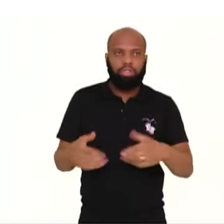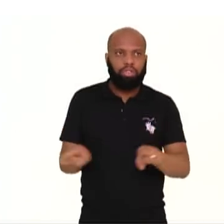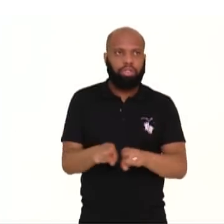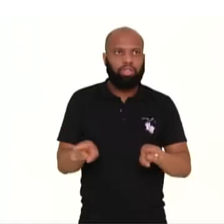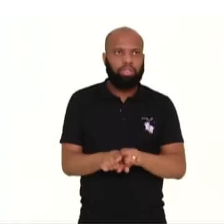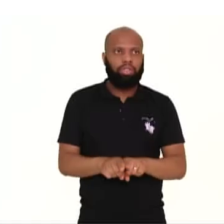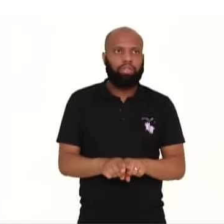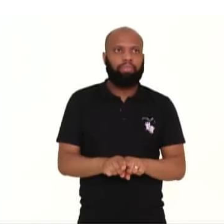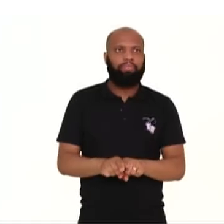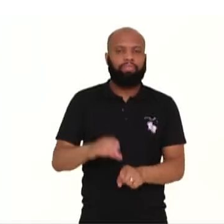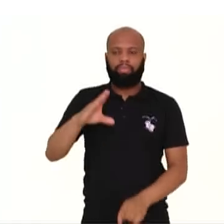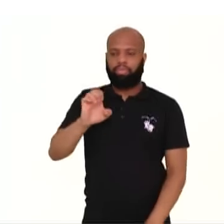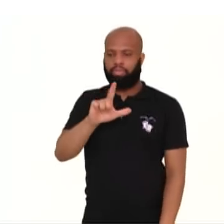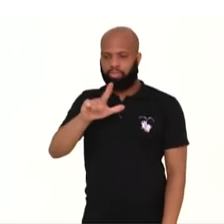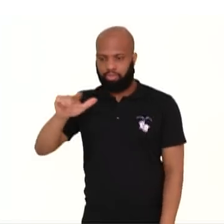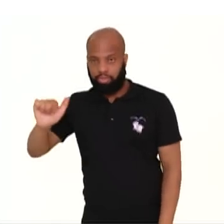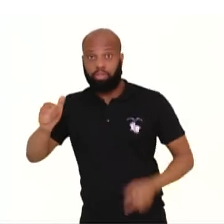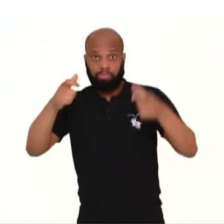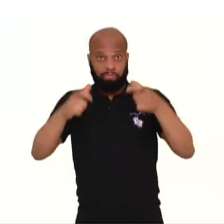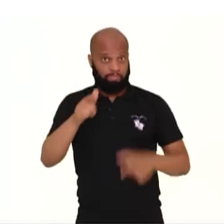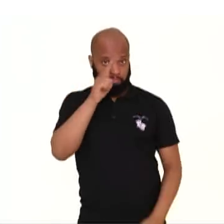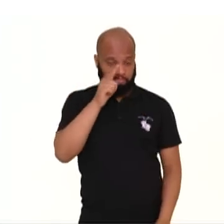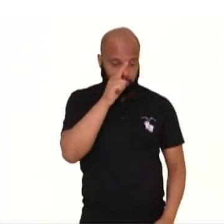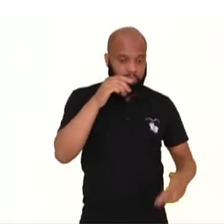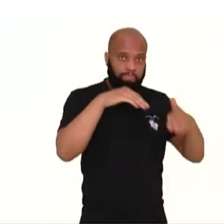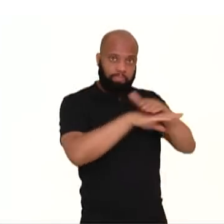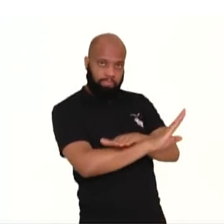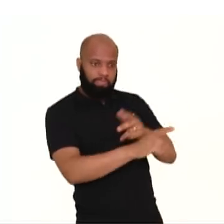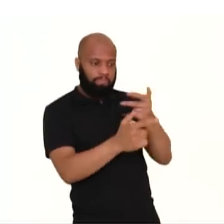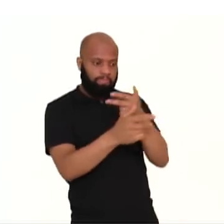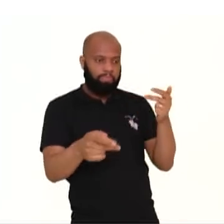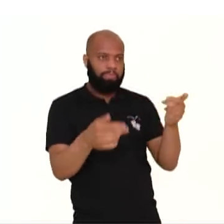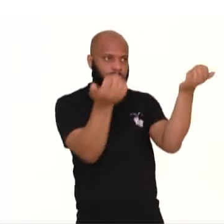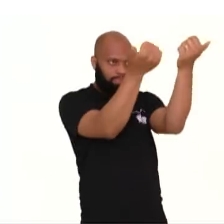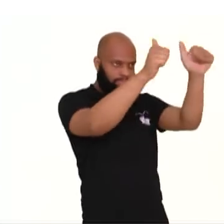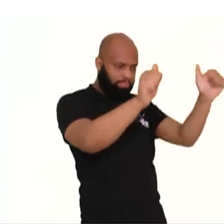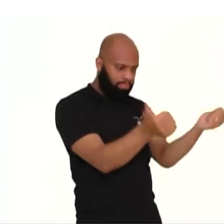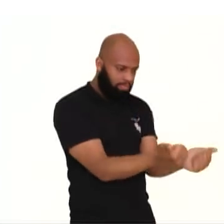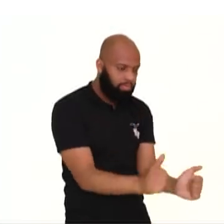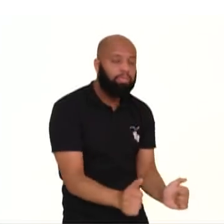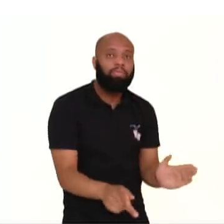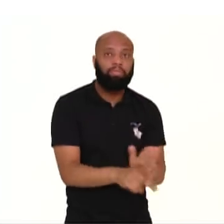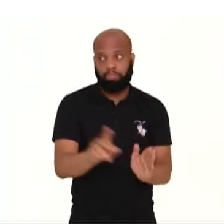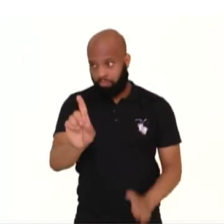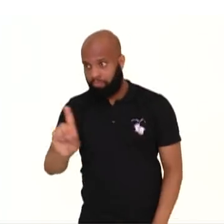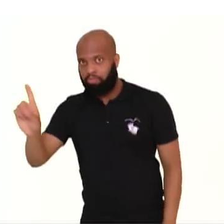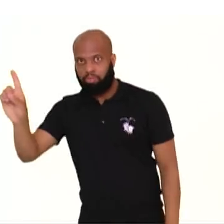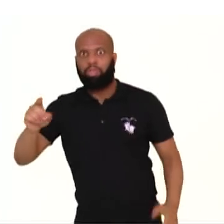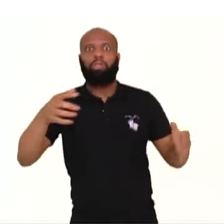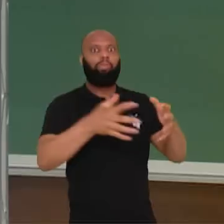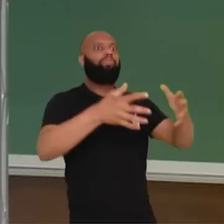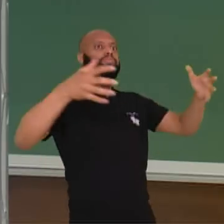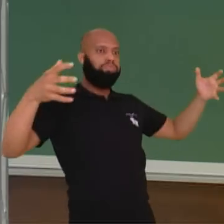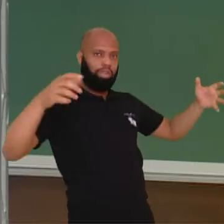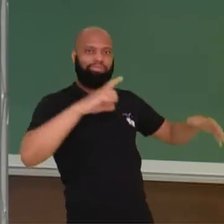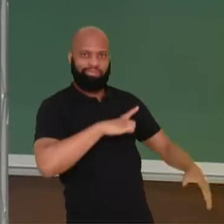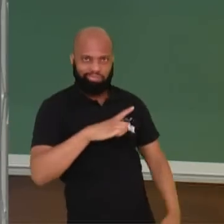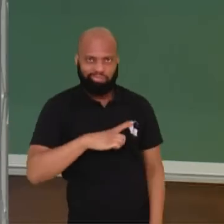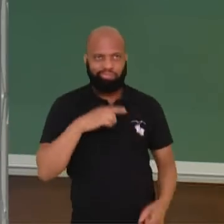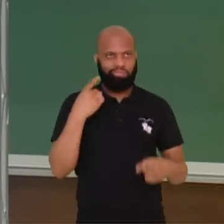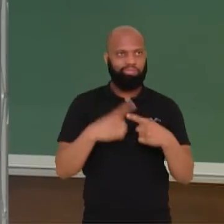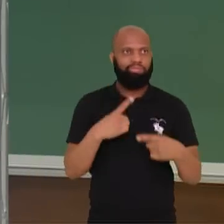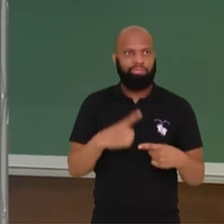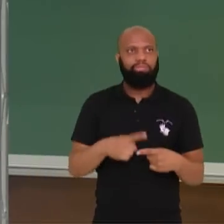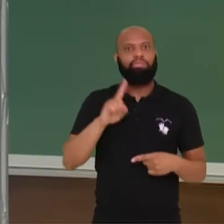cella, é onde o grego guardava, onde ficava a estátua do deus. Estátuas às vezes grandes, né? Lembra-se do